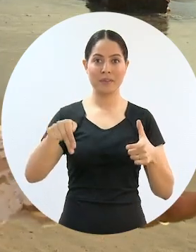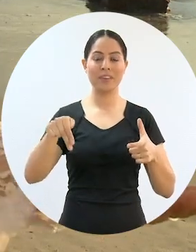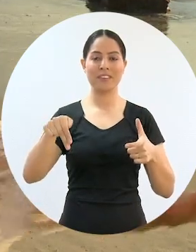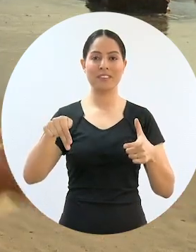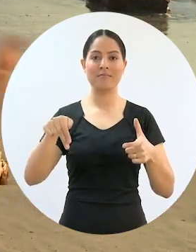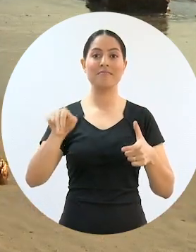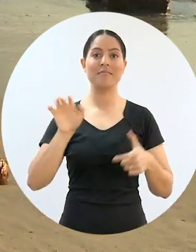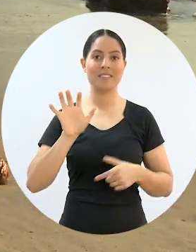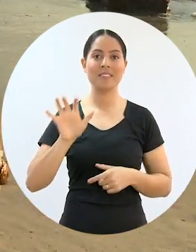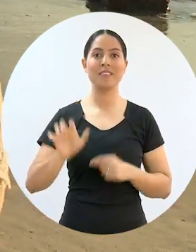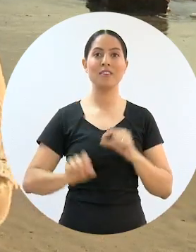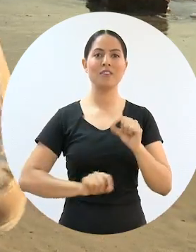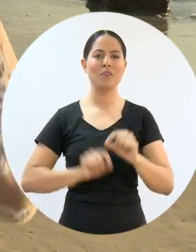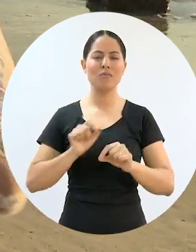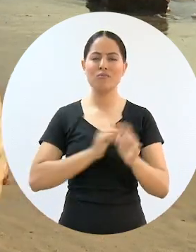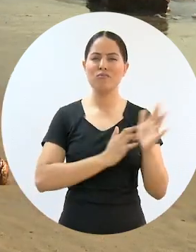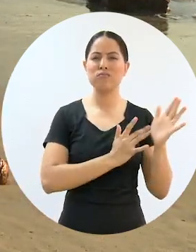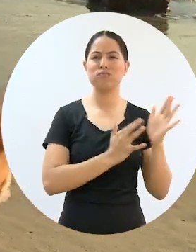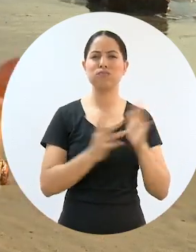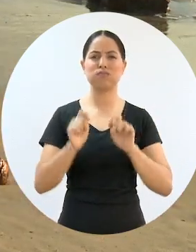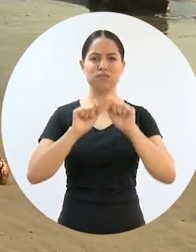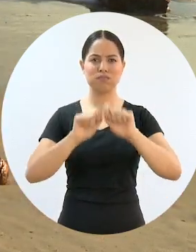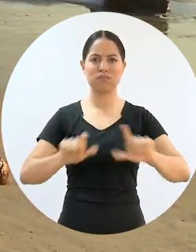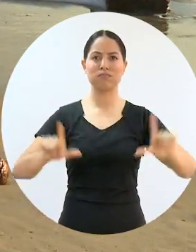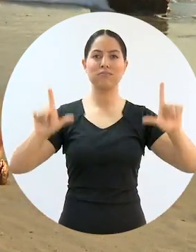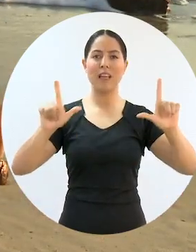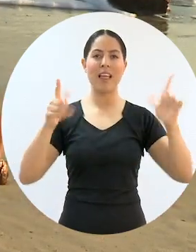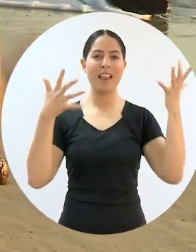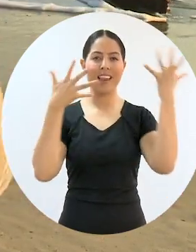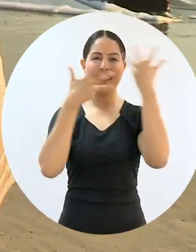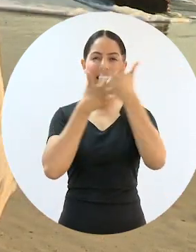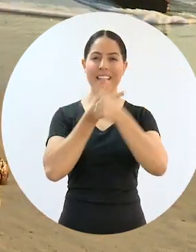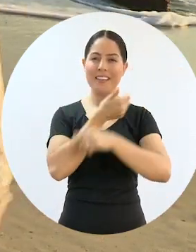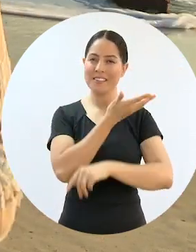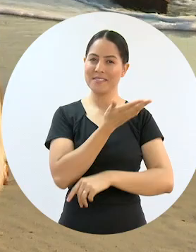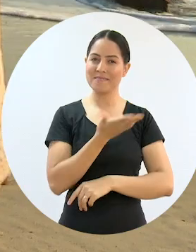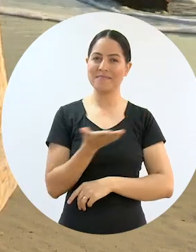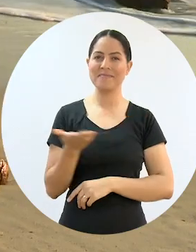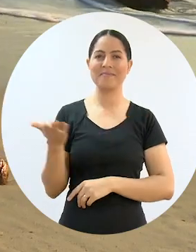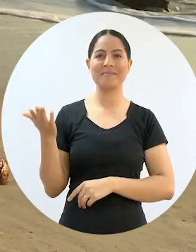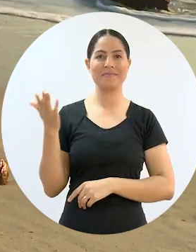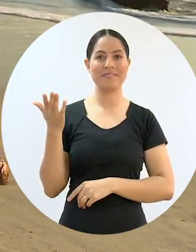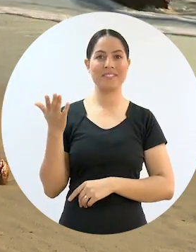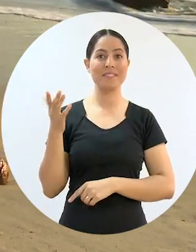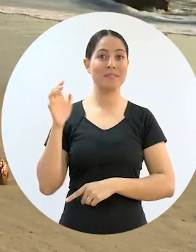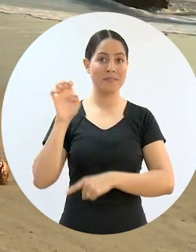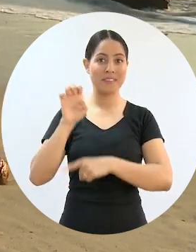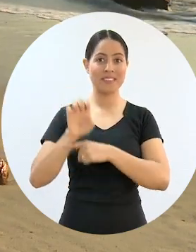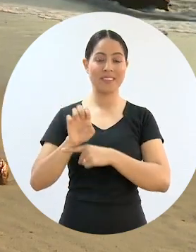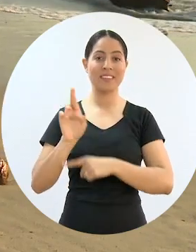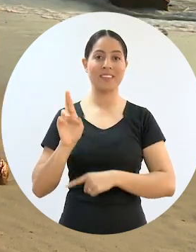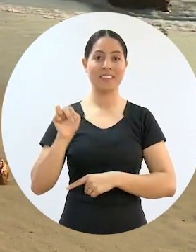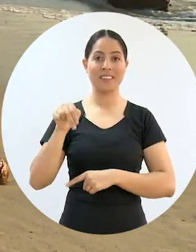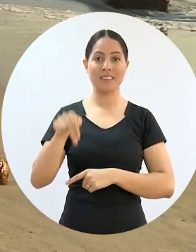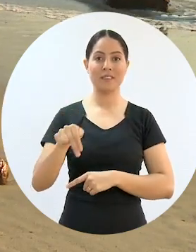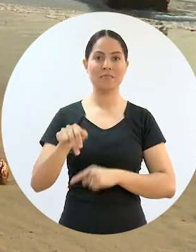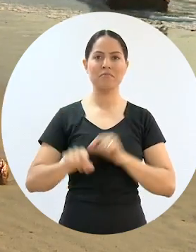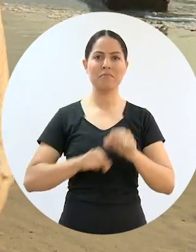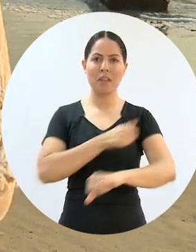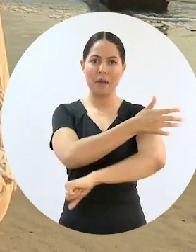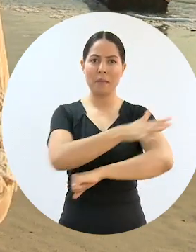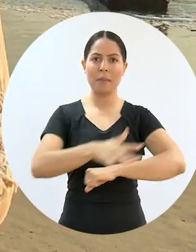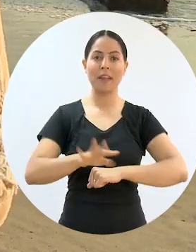Grande do Norte, onde você confere comigo durante todo o programa belas paisagens daqui do estado. A primeira delas, a praia